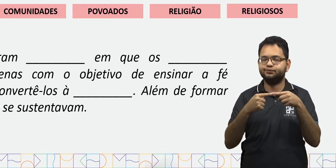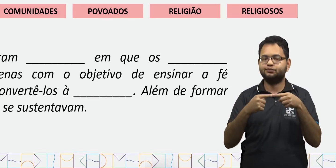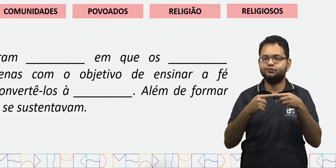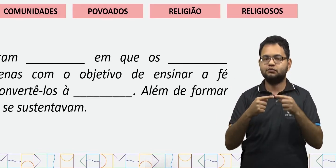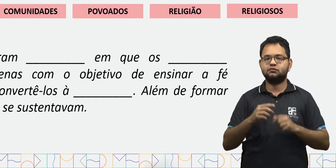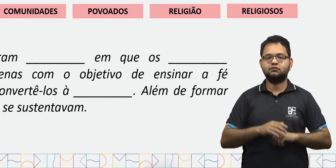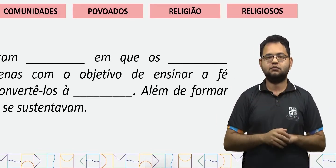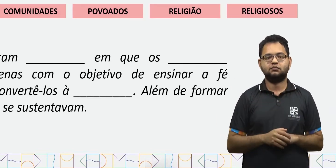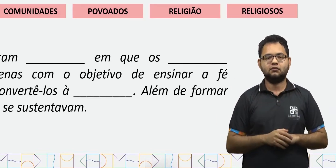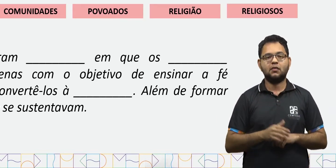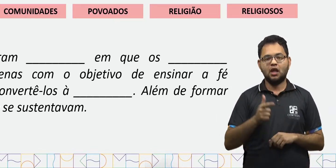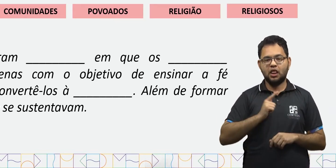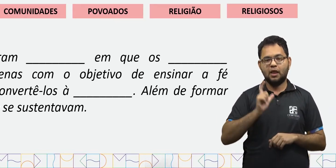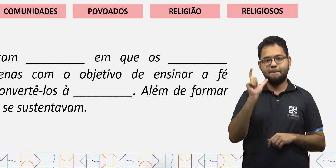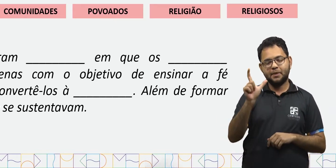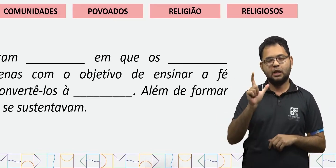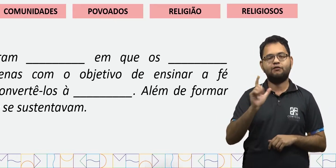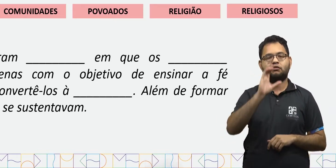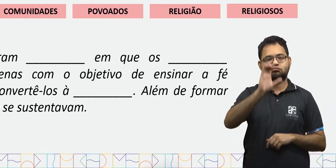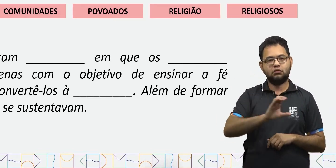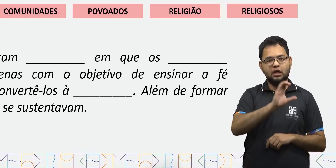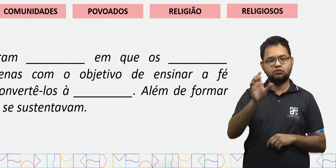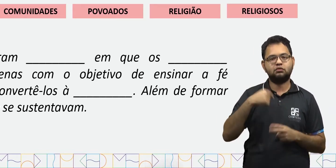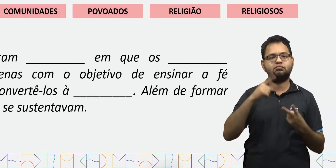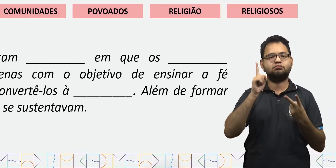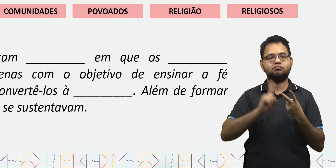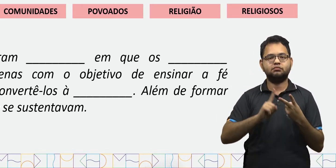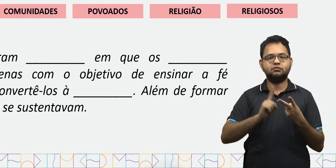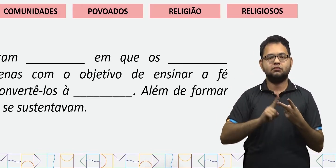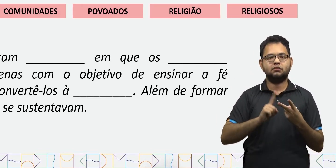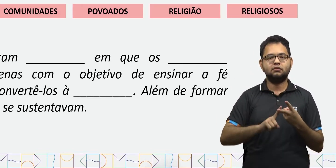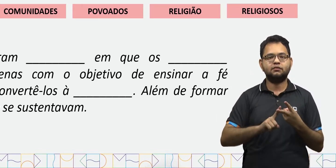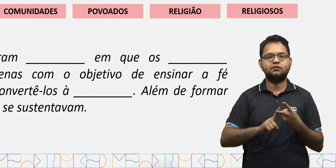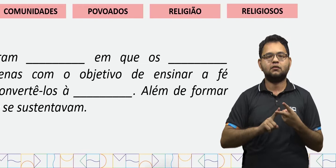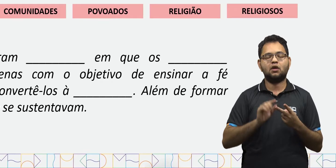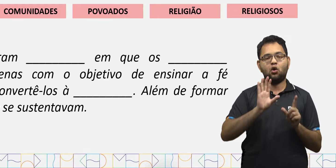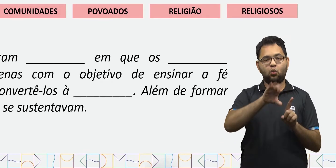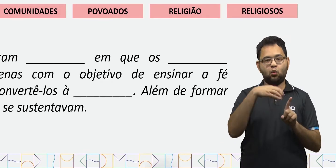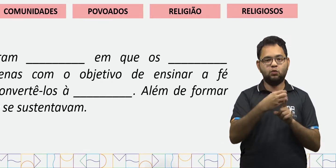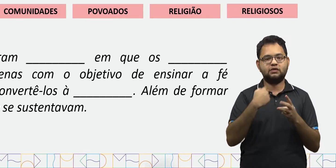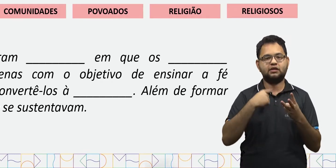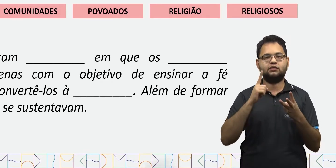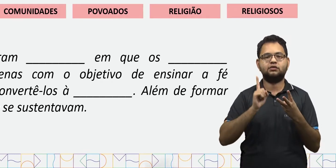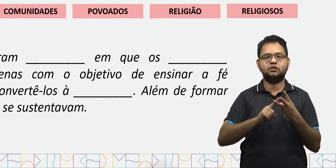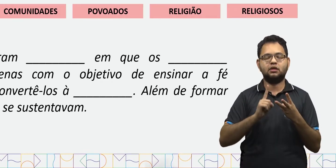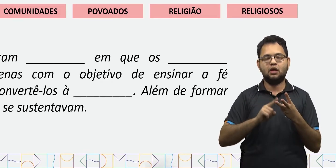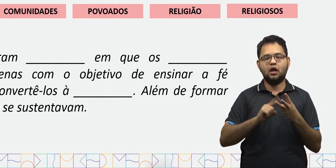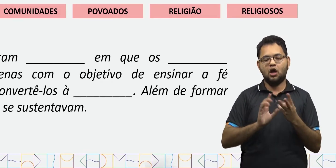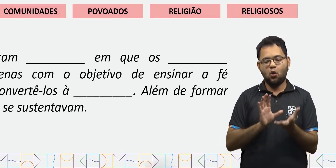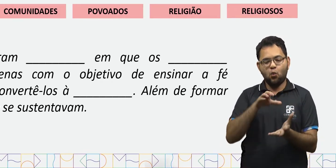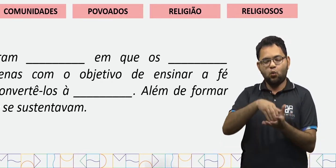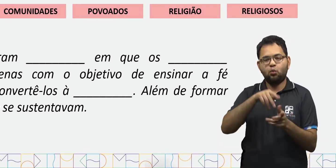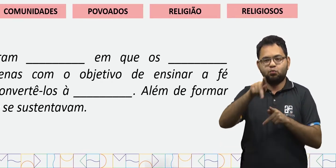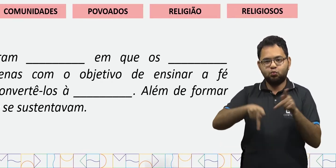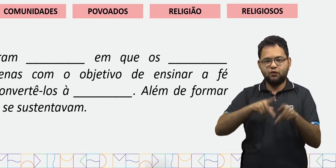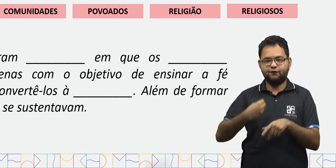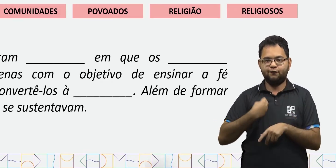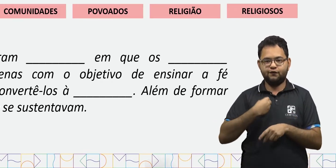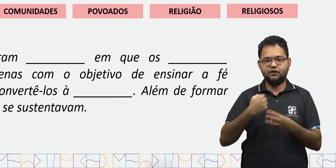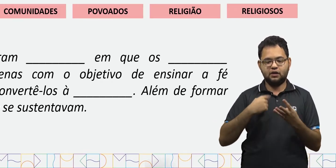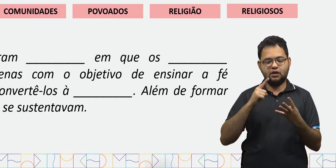comunidades, povoados, religião e religiosos. As missões eram espaço em que